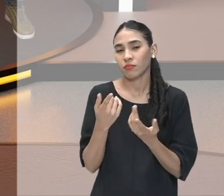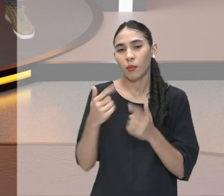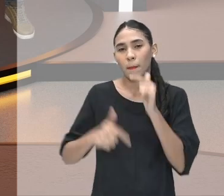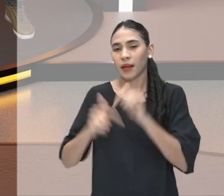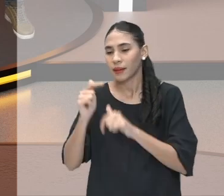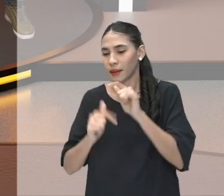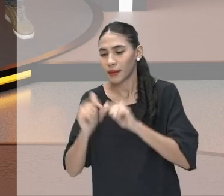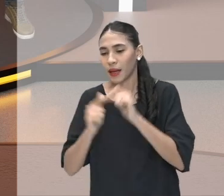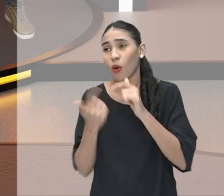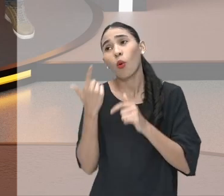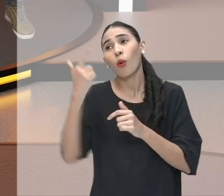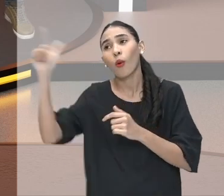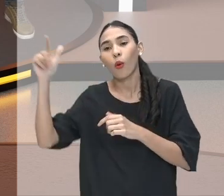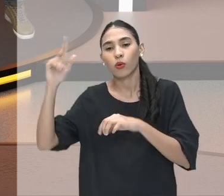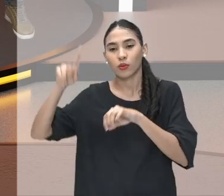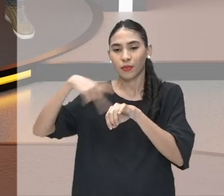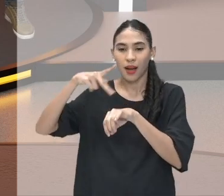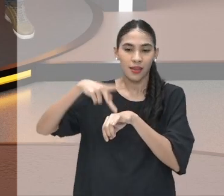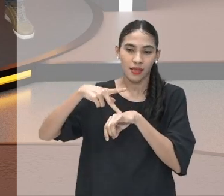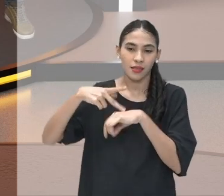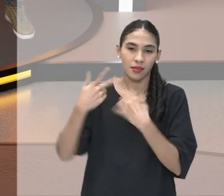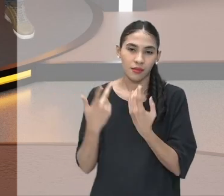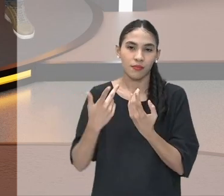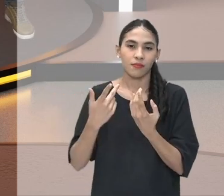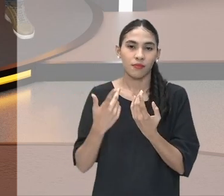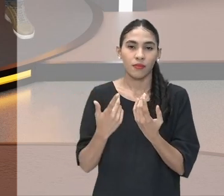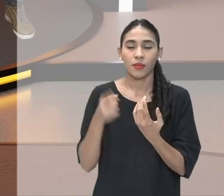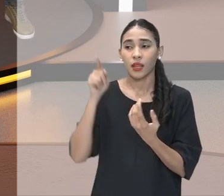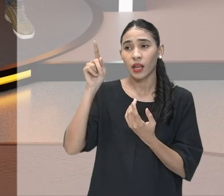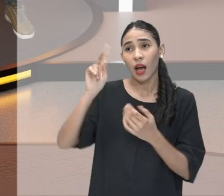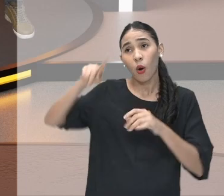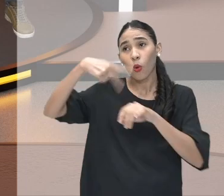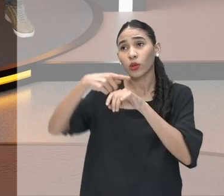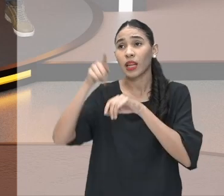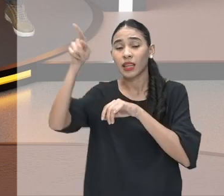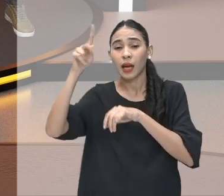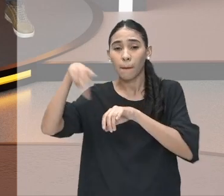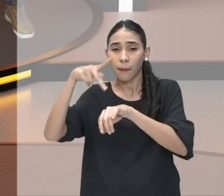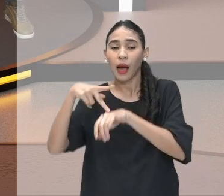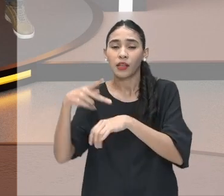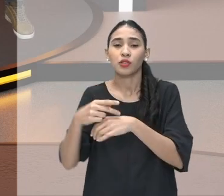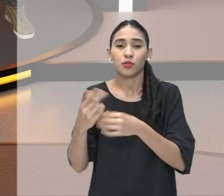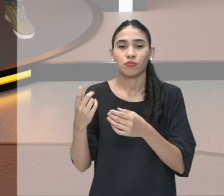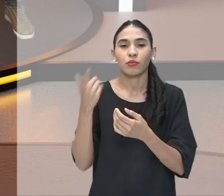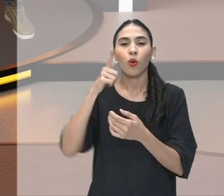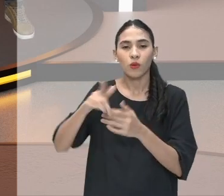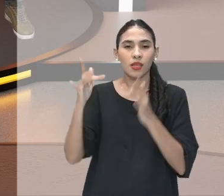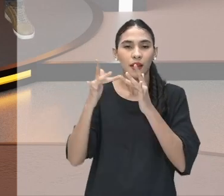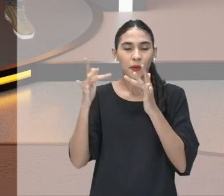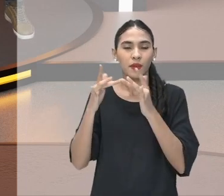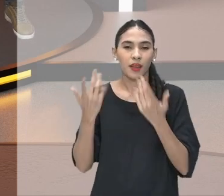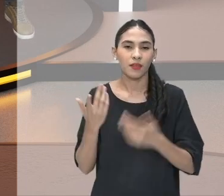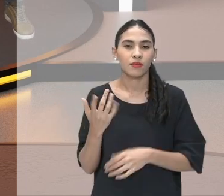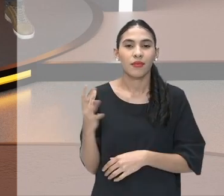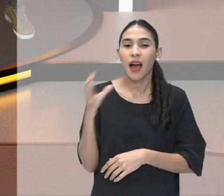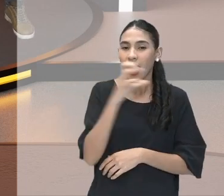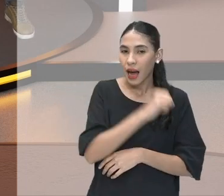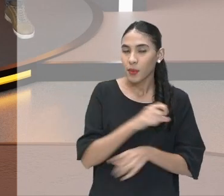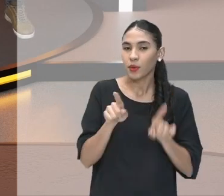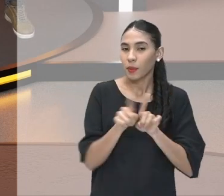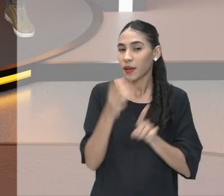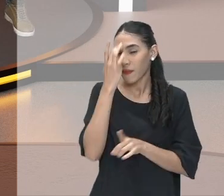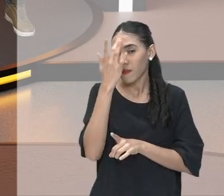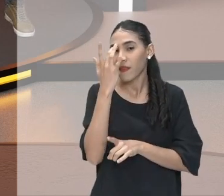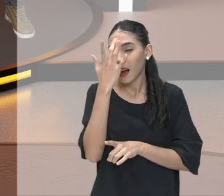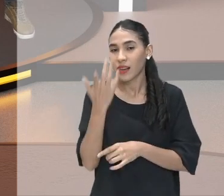produto à distância e a pessoa vai poder lhe entregar e produzir aquilo que você está precisando. Veja como isso vai facilitar. Então